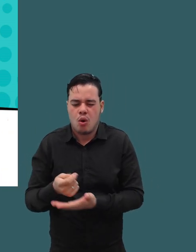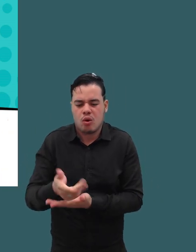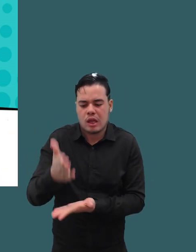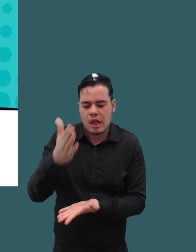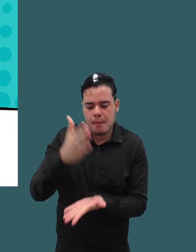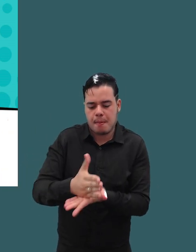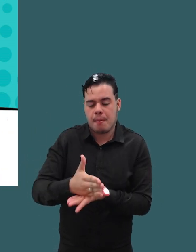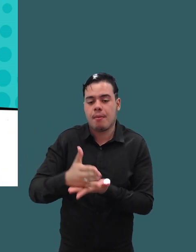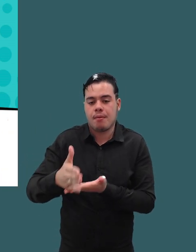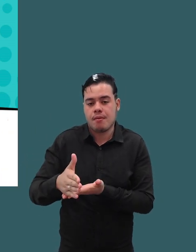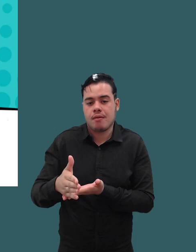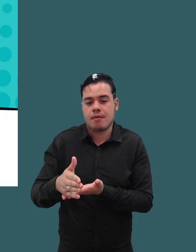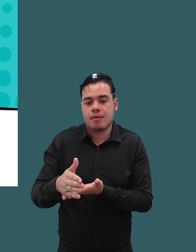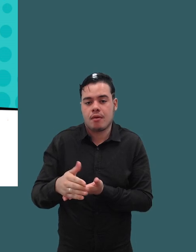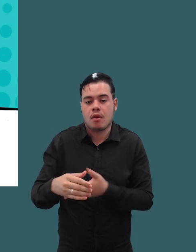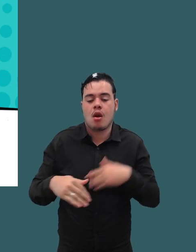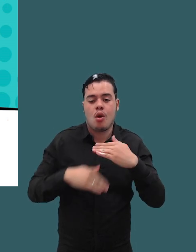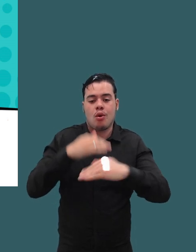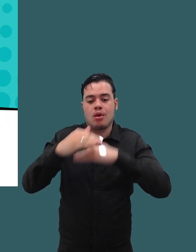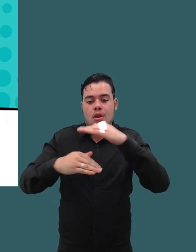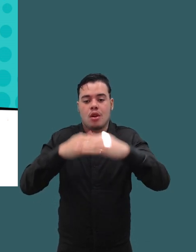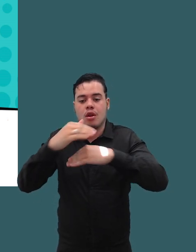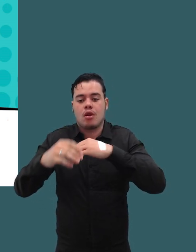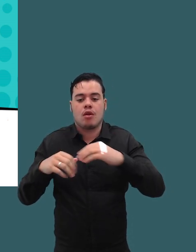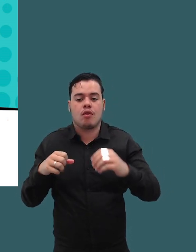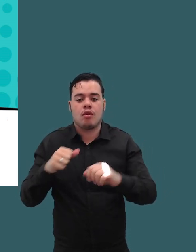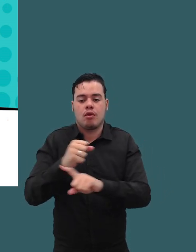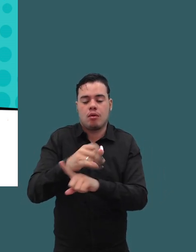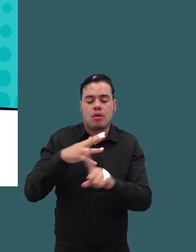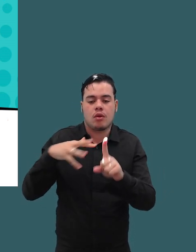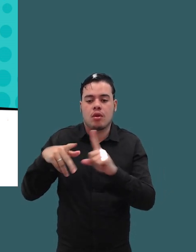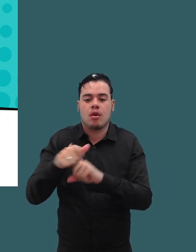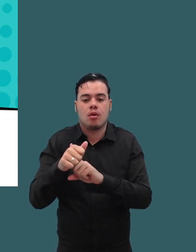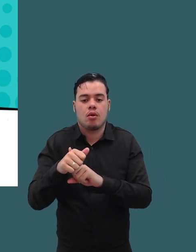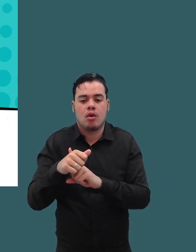ciência e da tecnologia para o desenvolvimento social. E isso foi uma decisão política